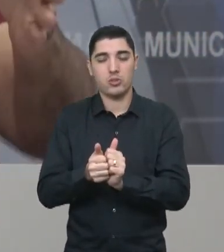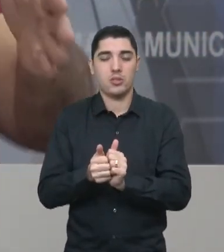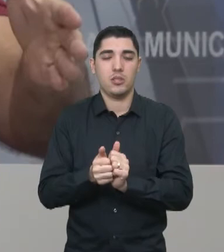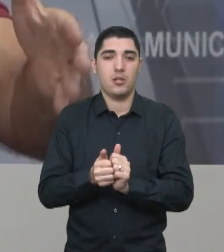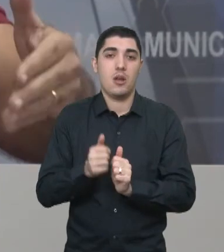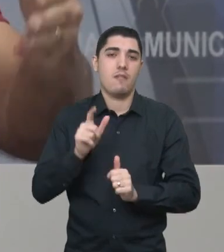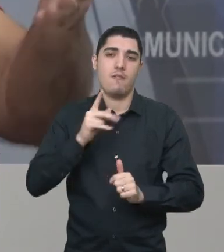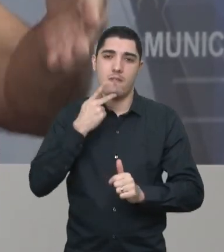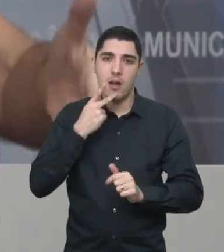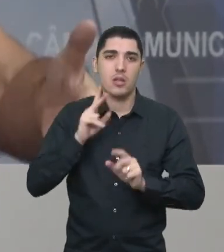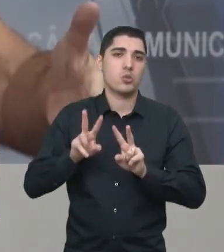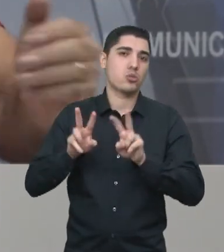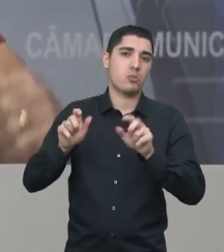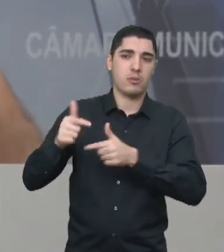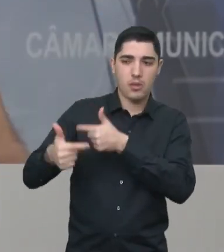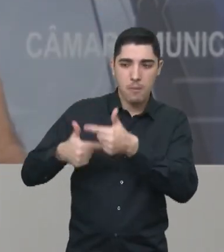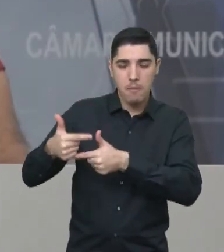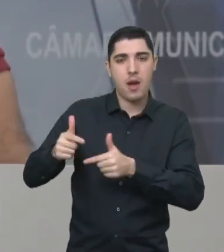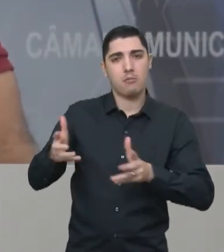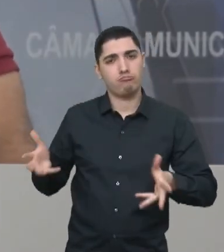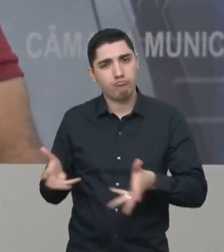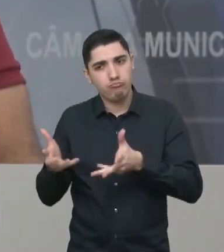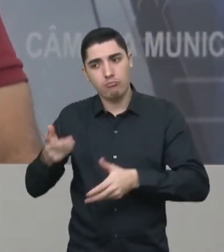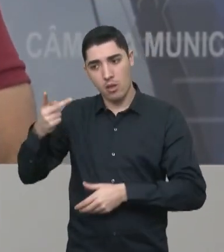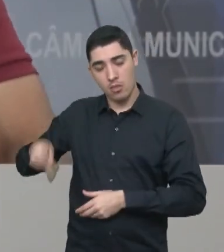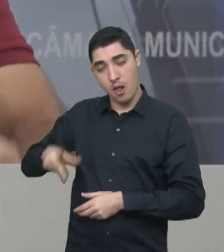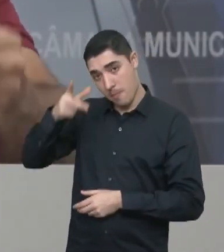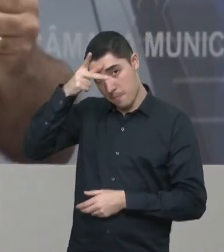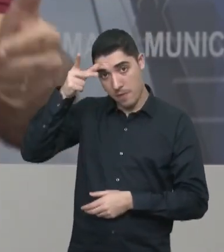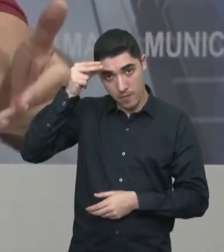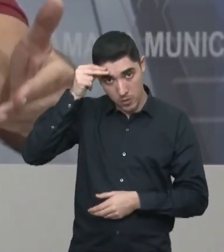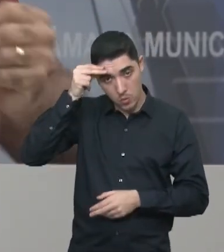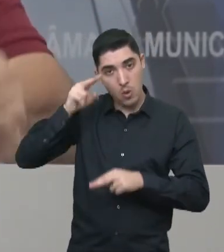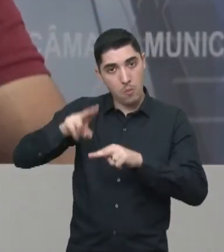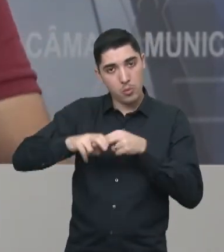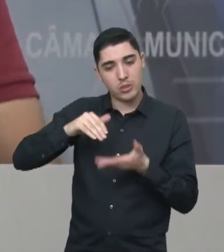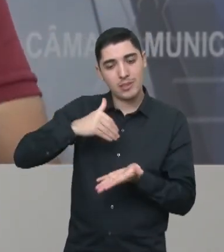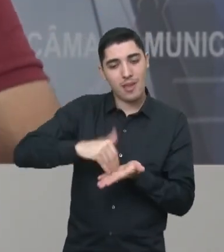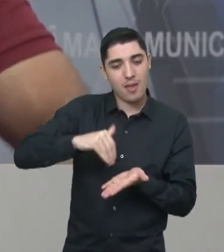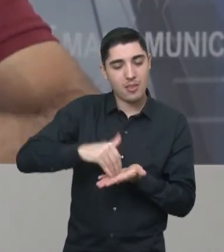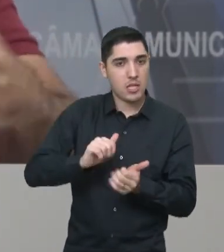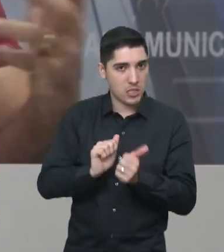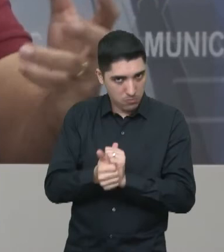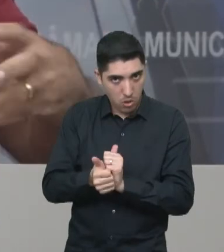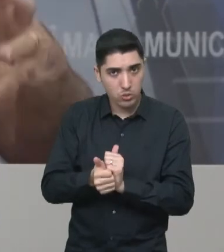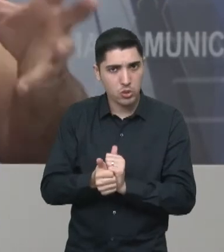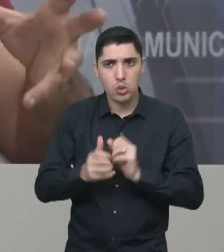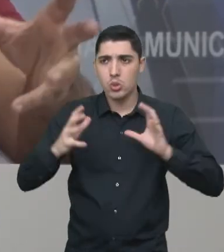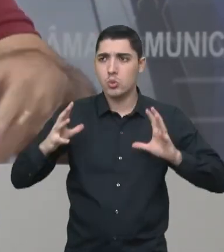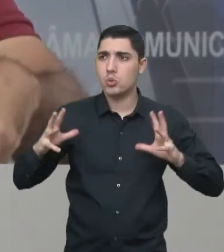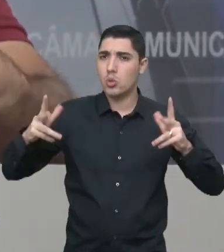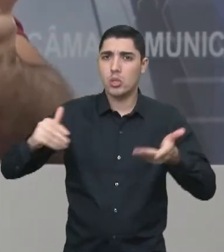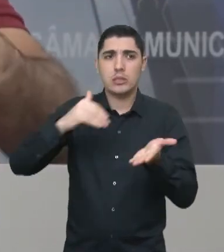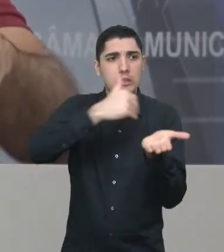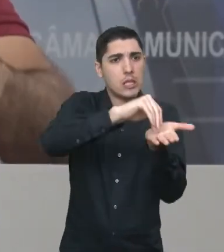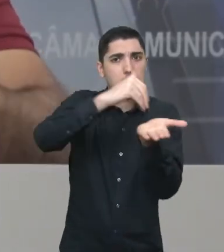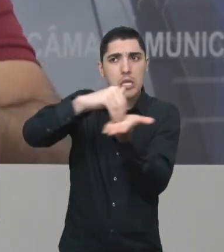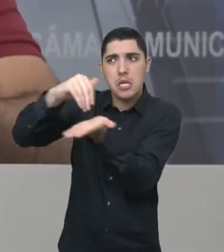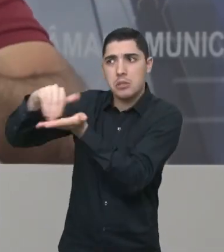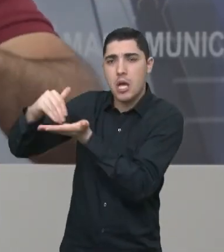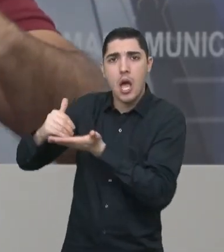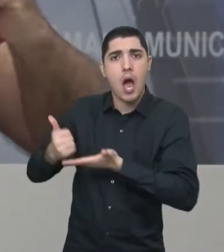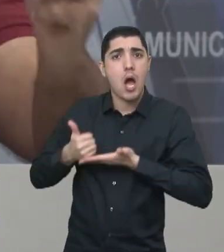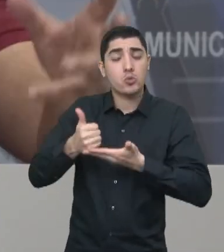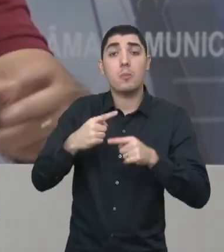do trabalho, do incentivo da prefeitura, né, através da Secretaria de Esporte, todas as secretarias que ajudam, porque o esporte ele